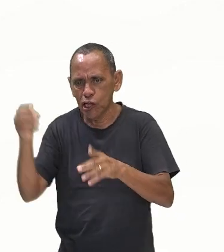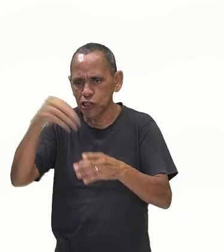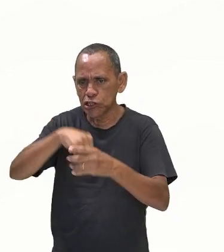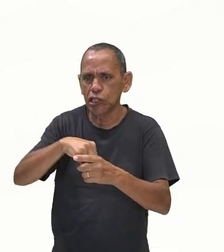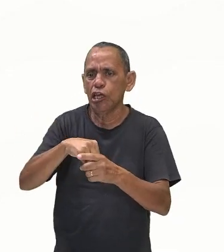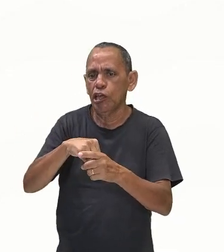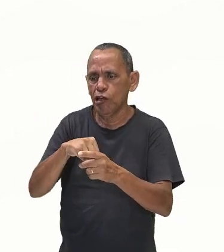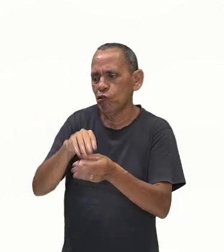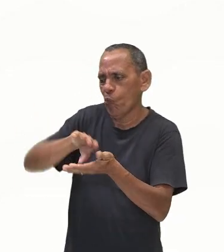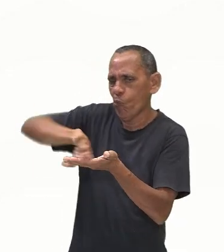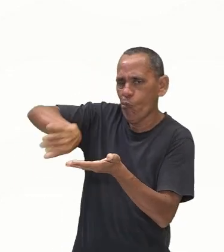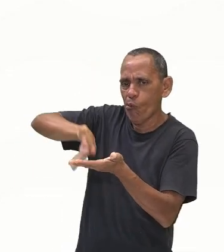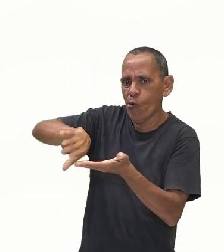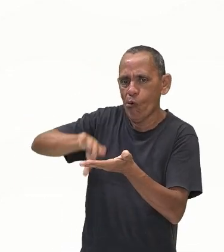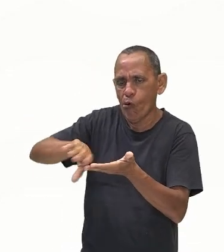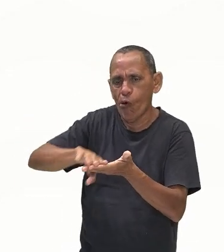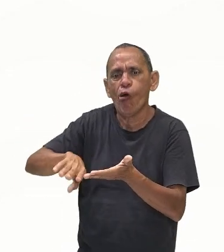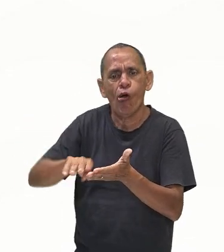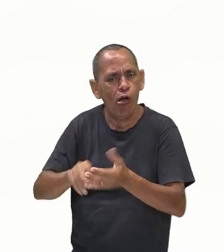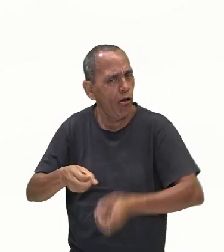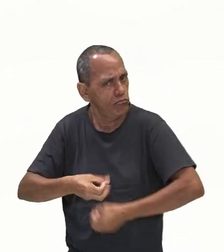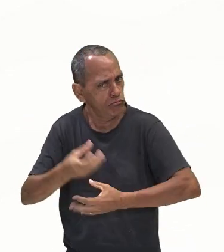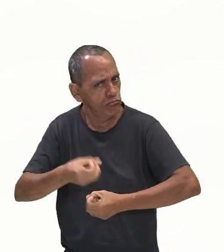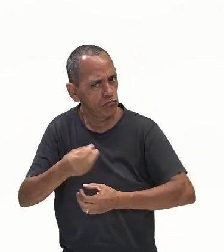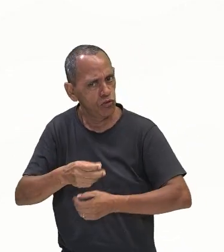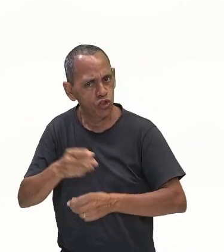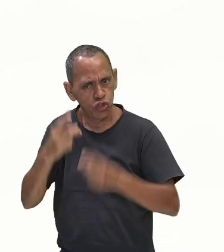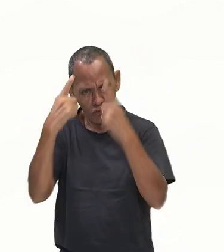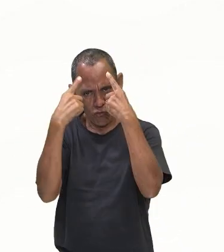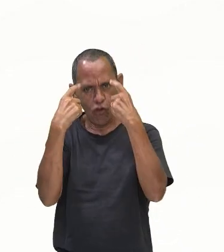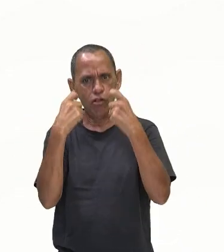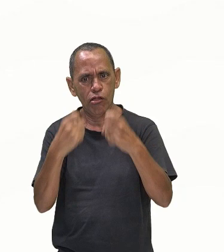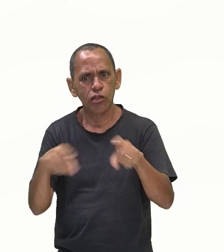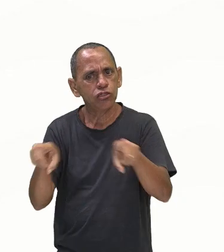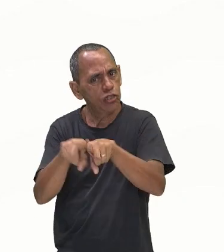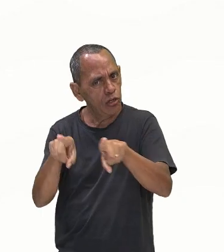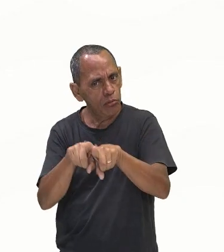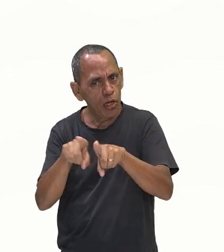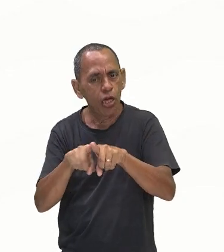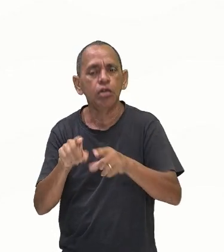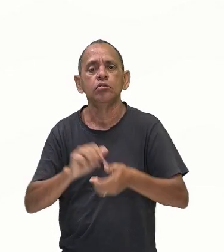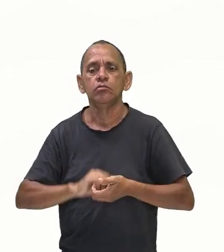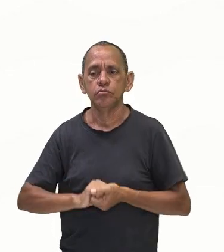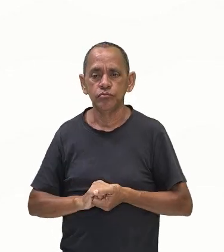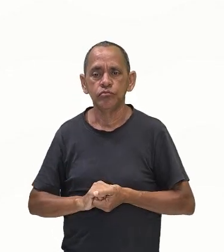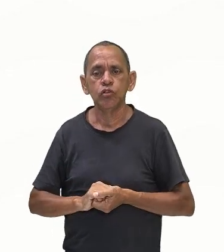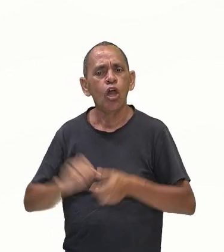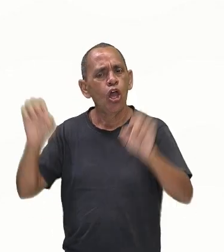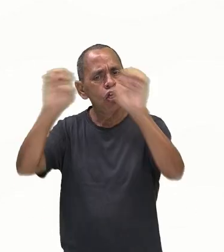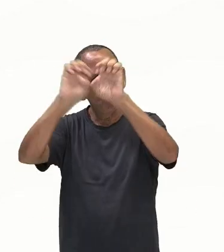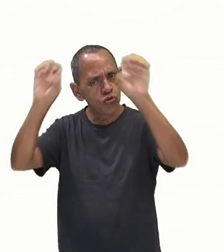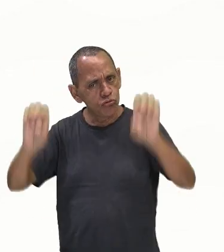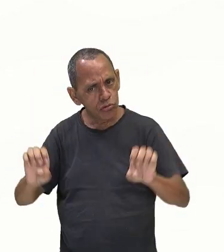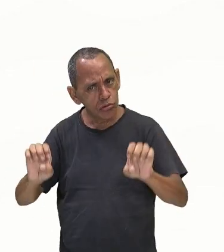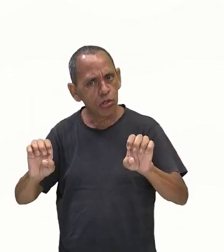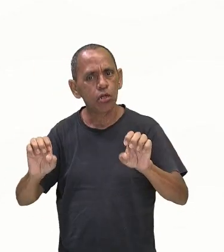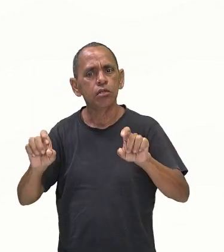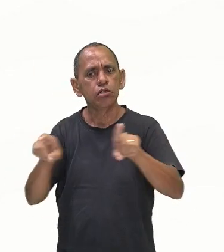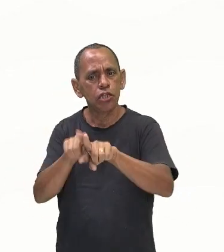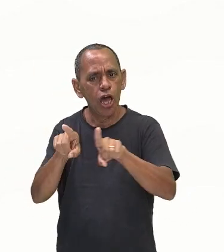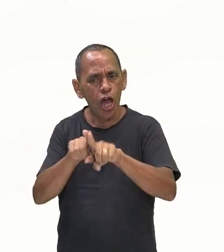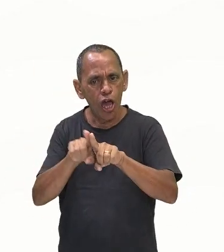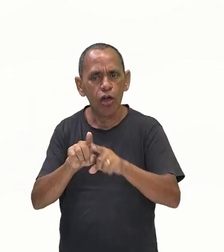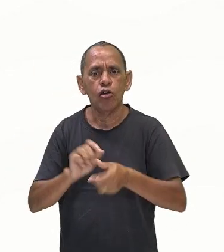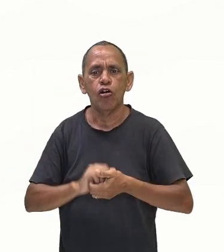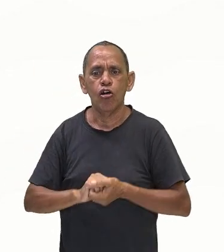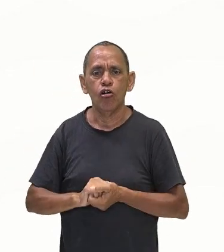estamos produzindo violência simbólica, ok? E a insuficiência estrutural educacional brasileira. Então, além